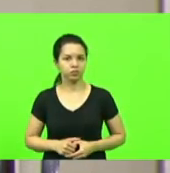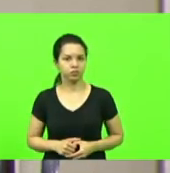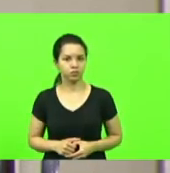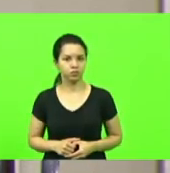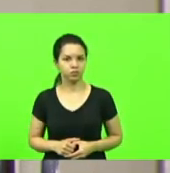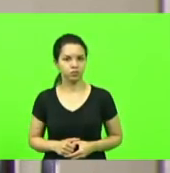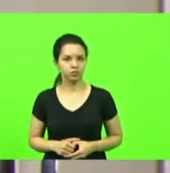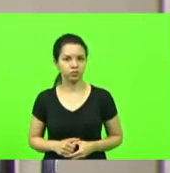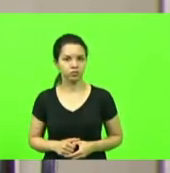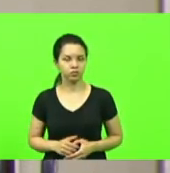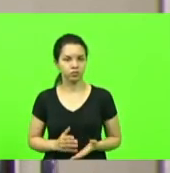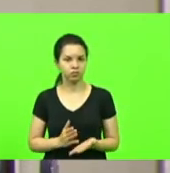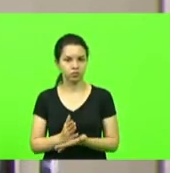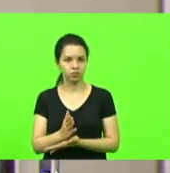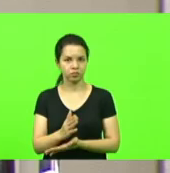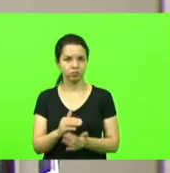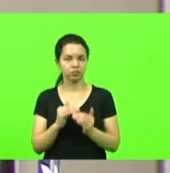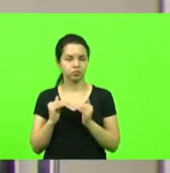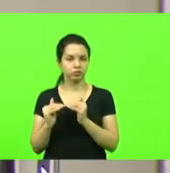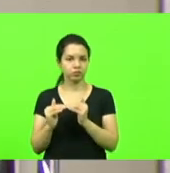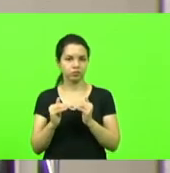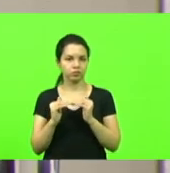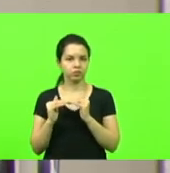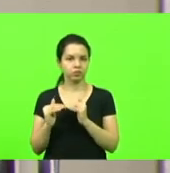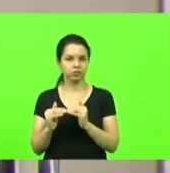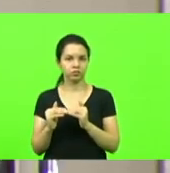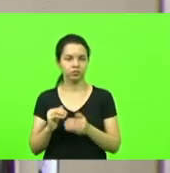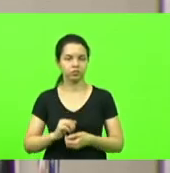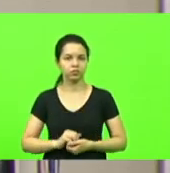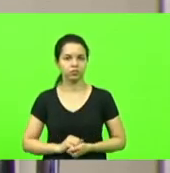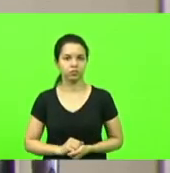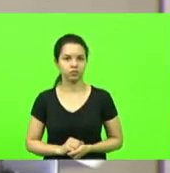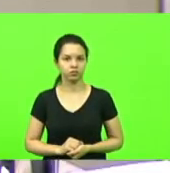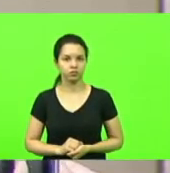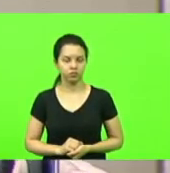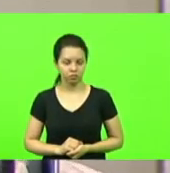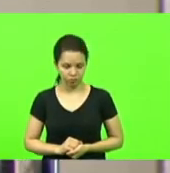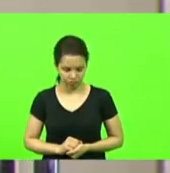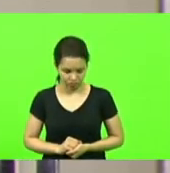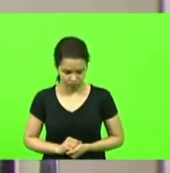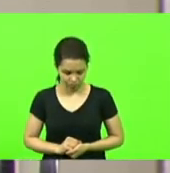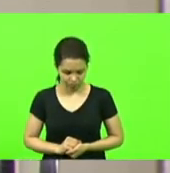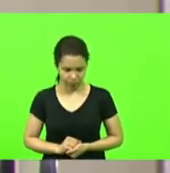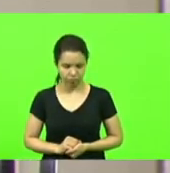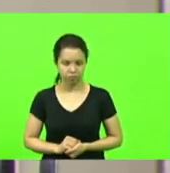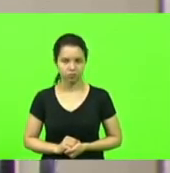como se encontra. Aprovado por unanimidade.